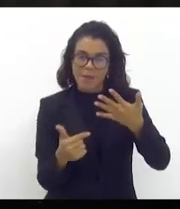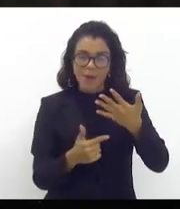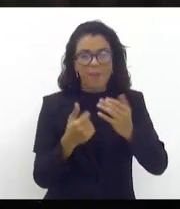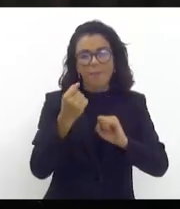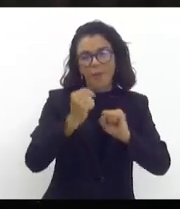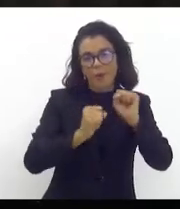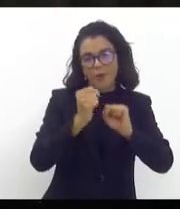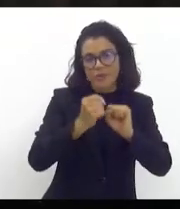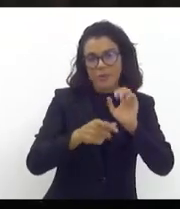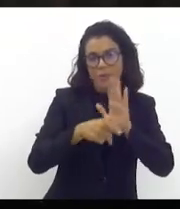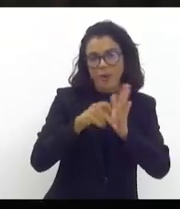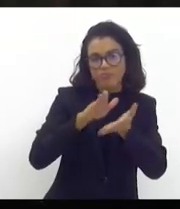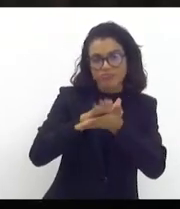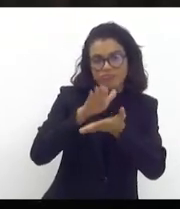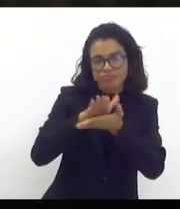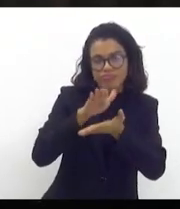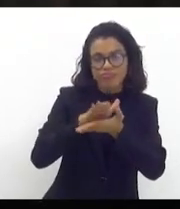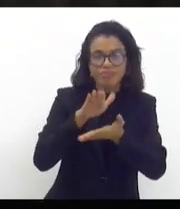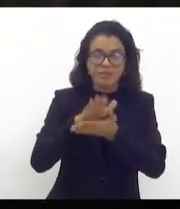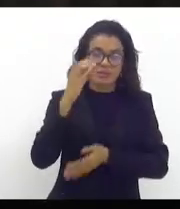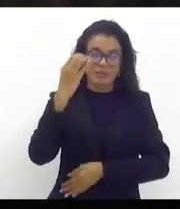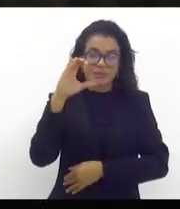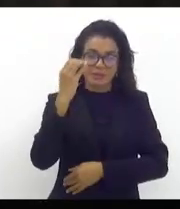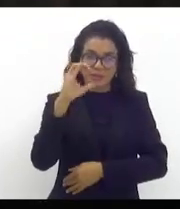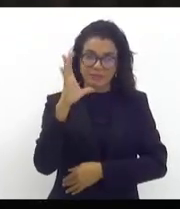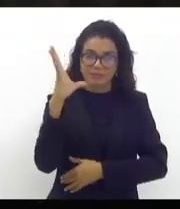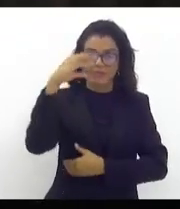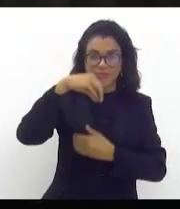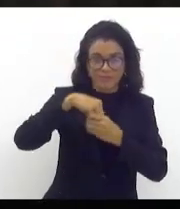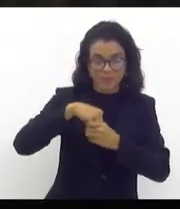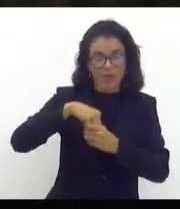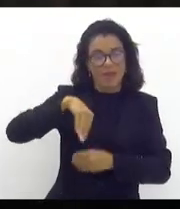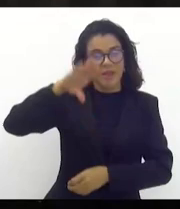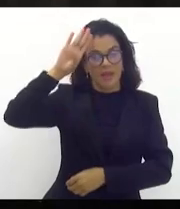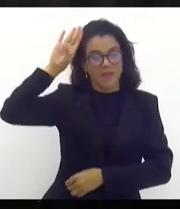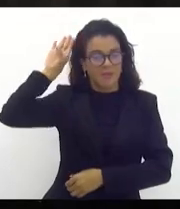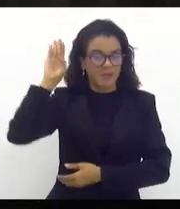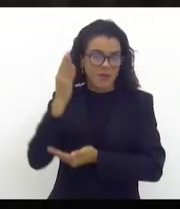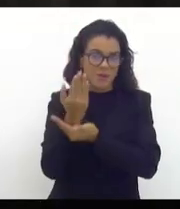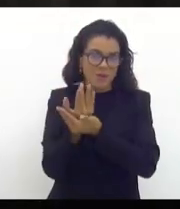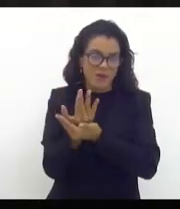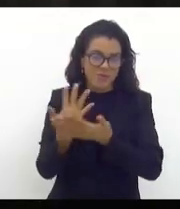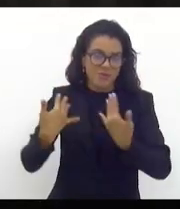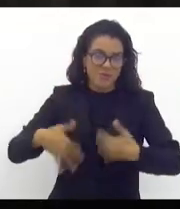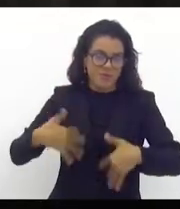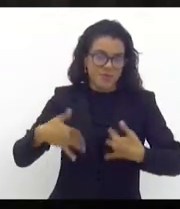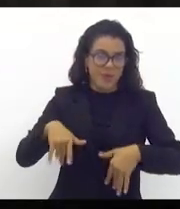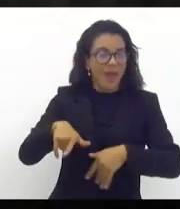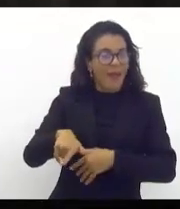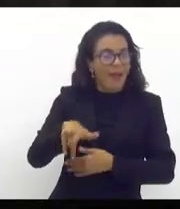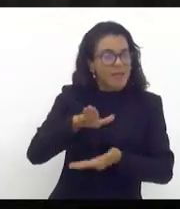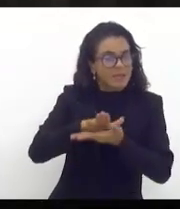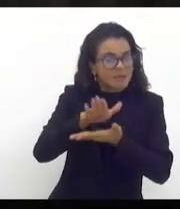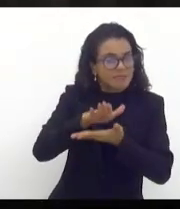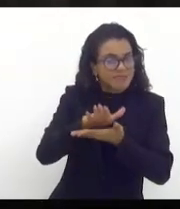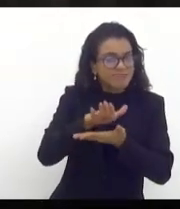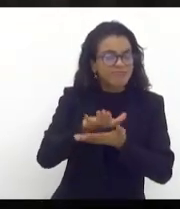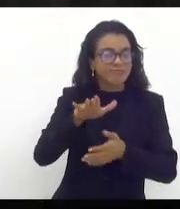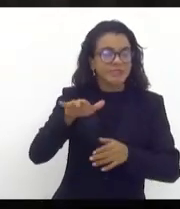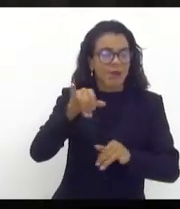produções científicas acadêmicas da UERJ. Então, isso é enorme. E essa produção só é diversa, só